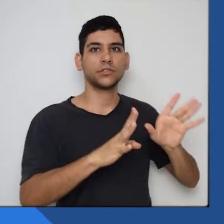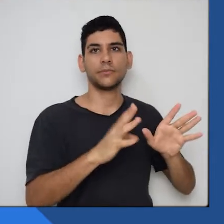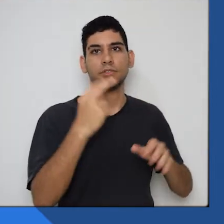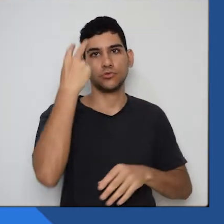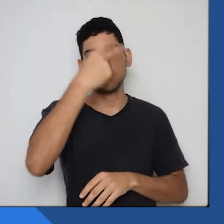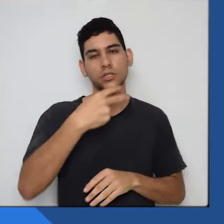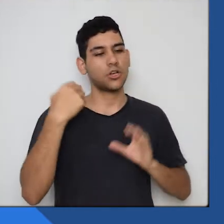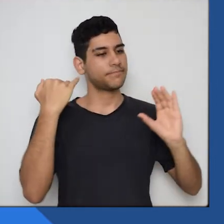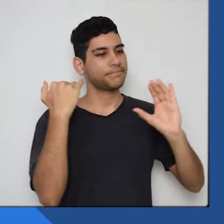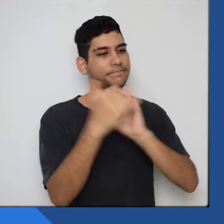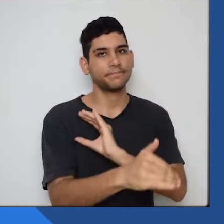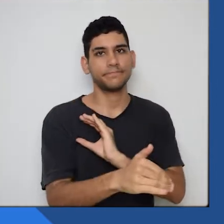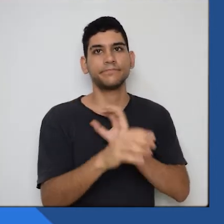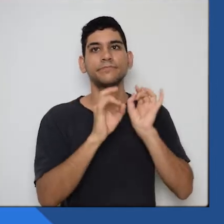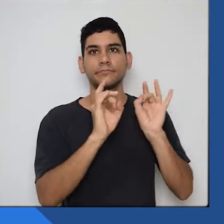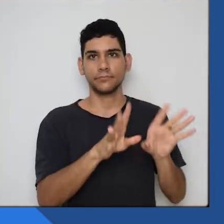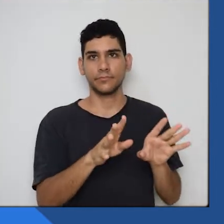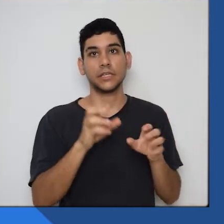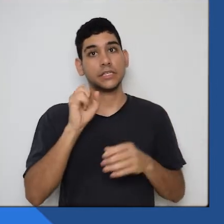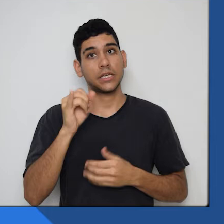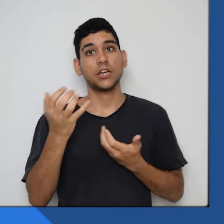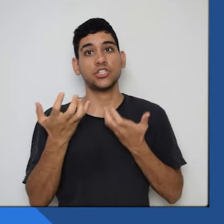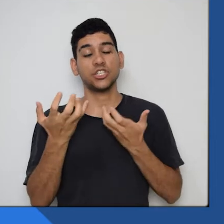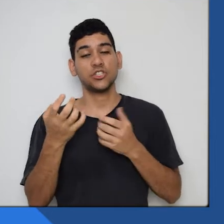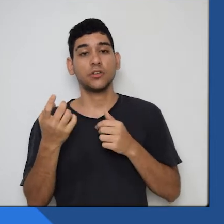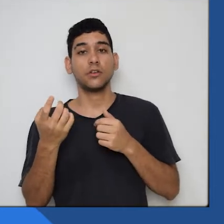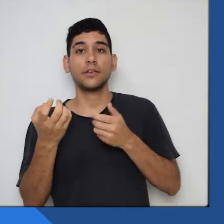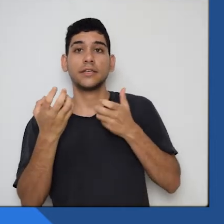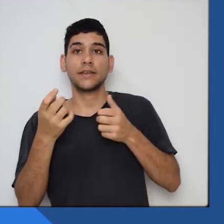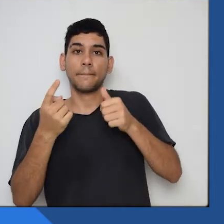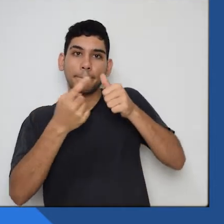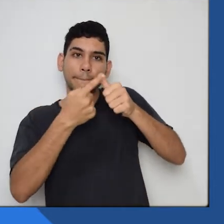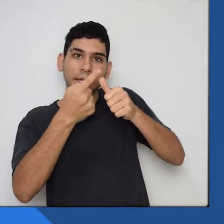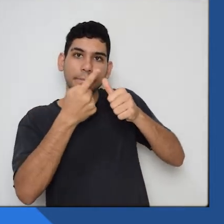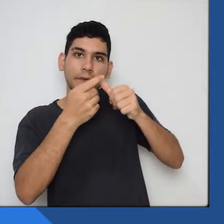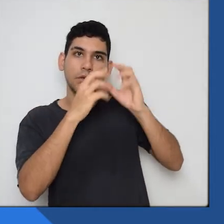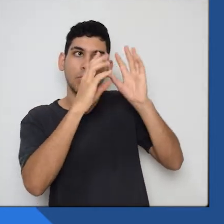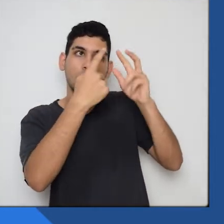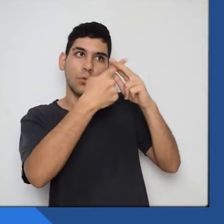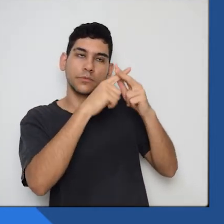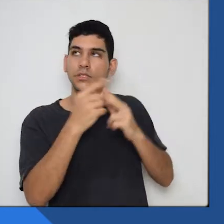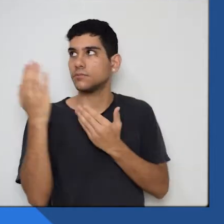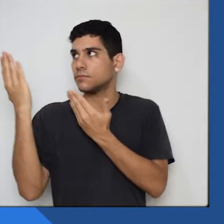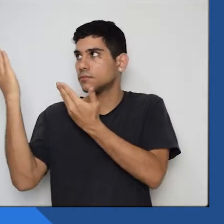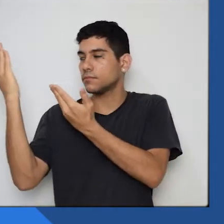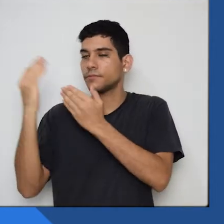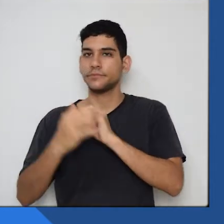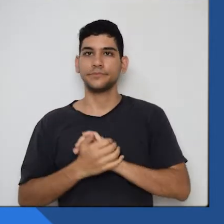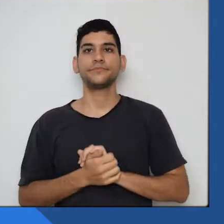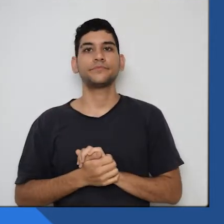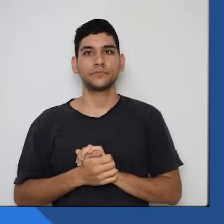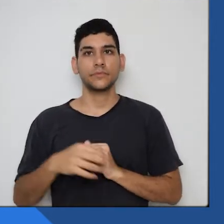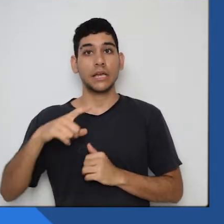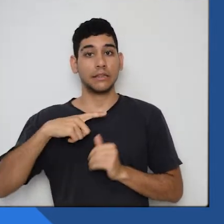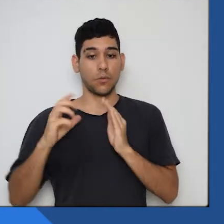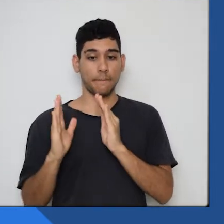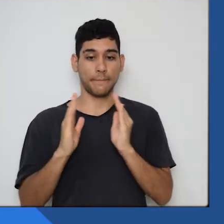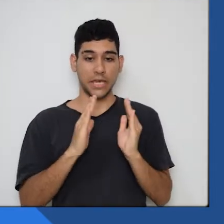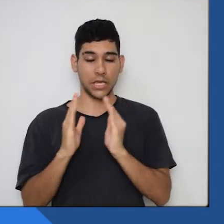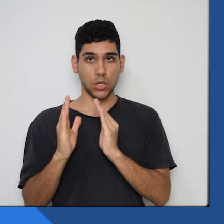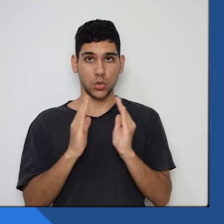questões automaticamente. E isso se a gente mantiver essa primeira opção. Tem a opção também de um